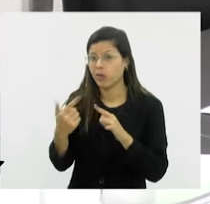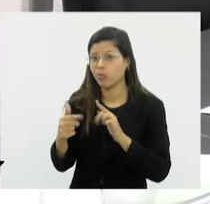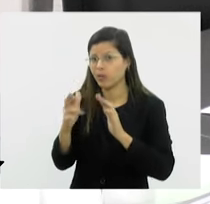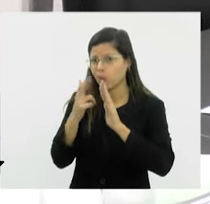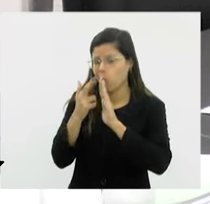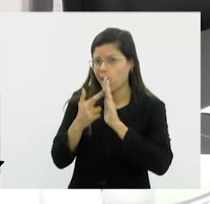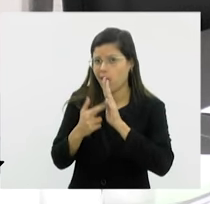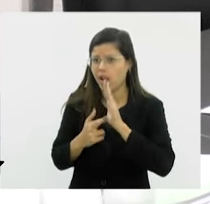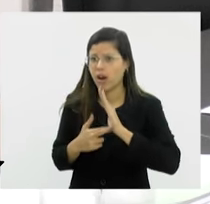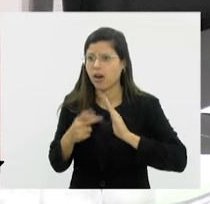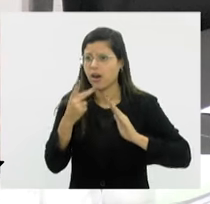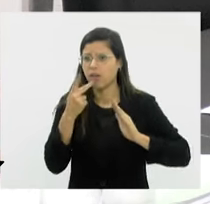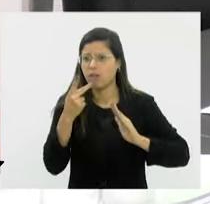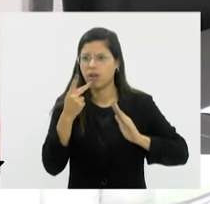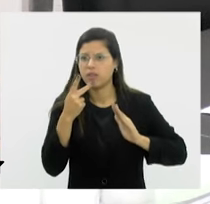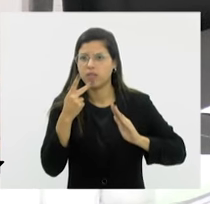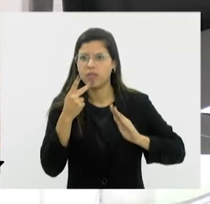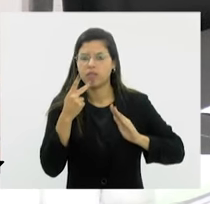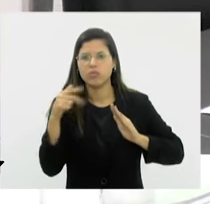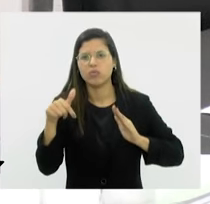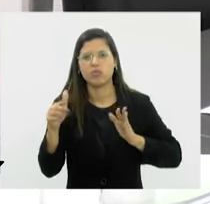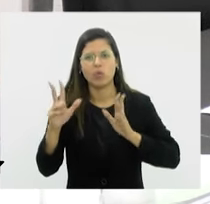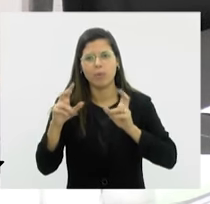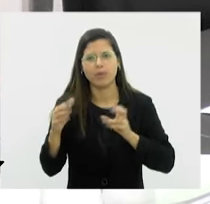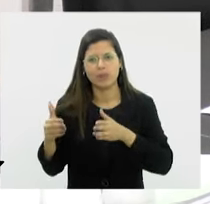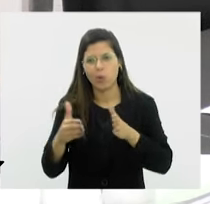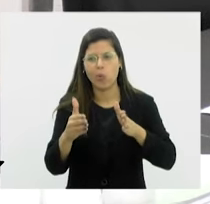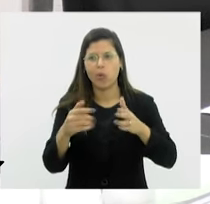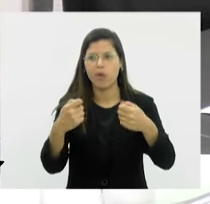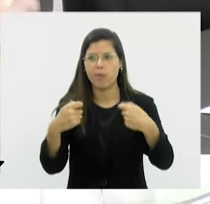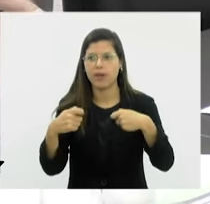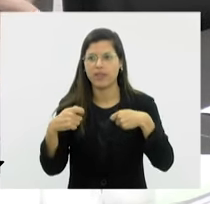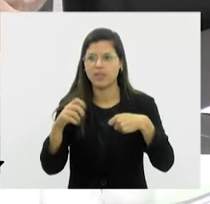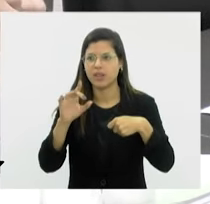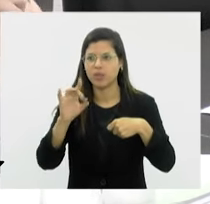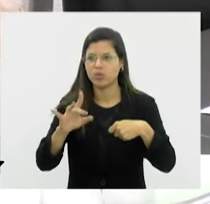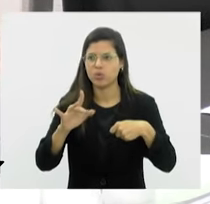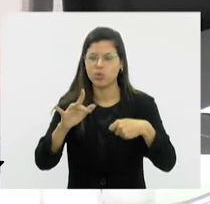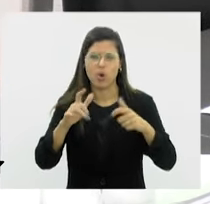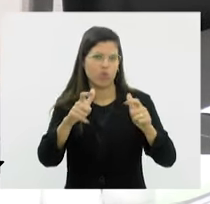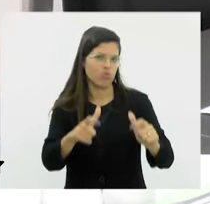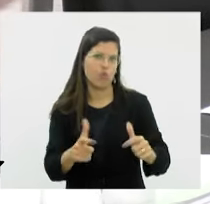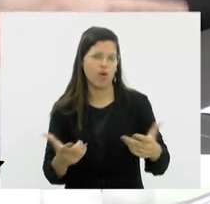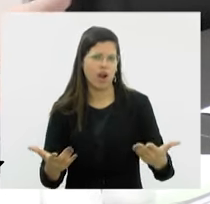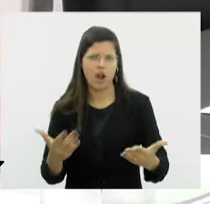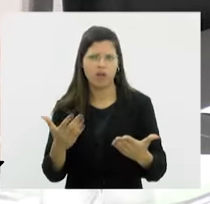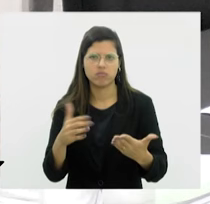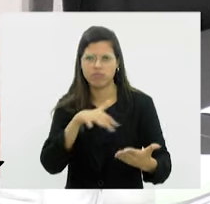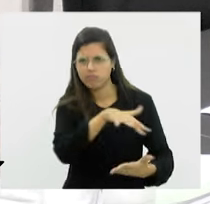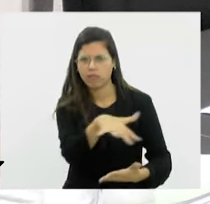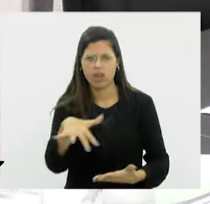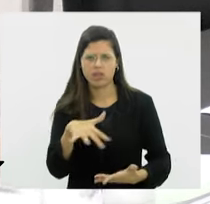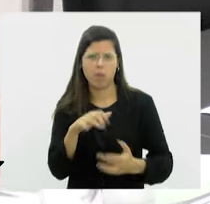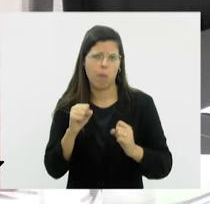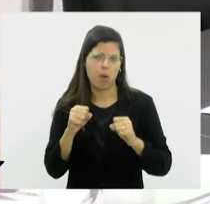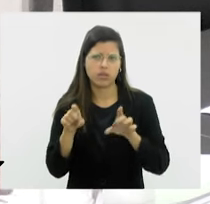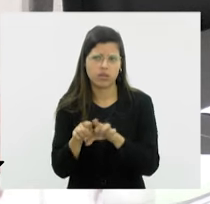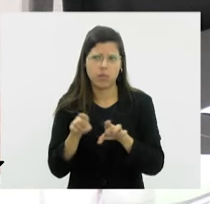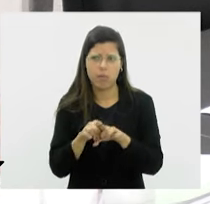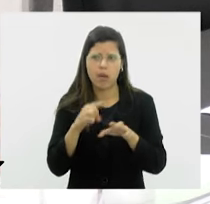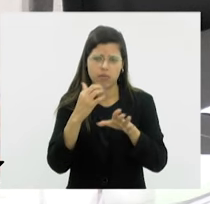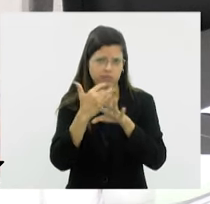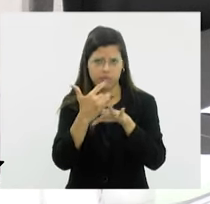dizendo que o reconhecimento de um determinado circuito tenha necessariamente que fazer menção só à região. Pode fazer menção aos municípios,